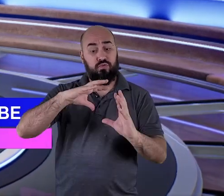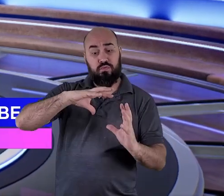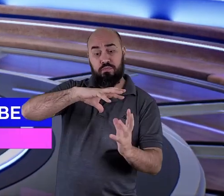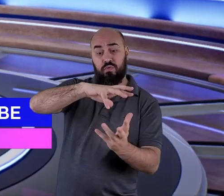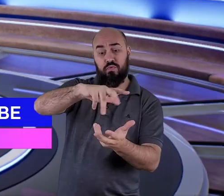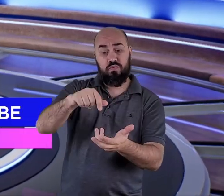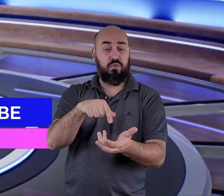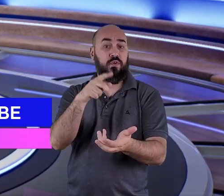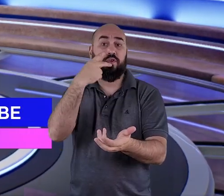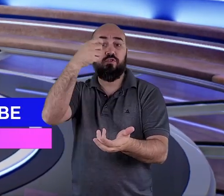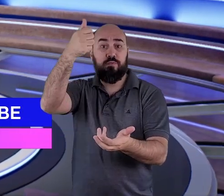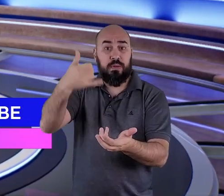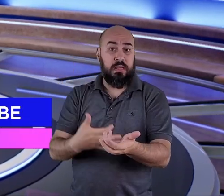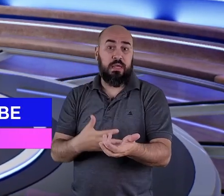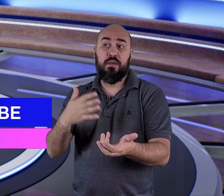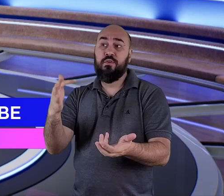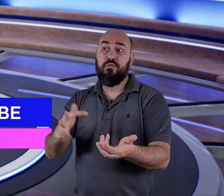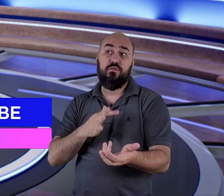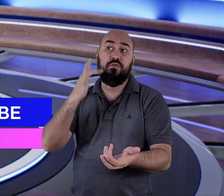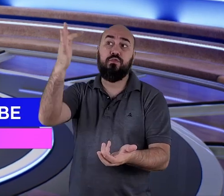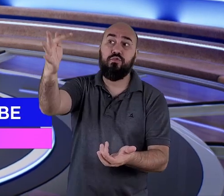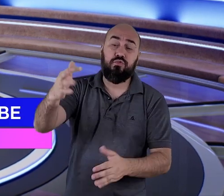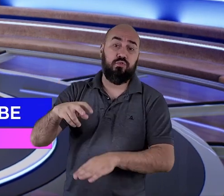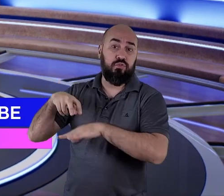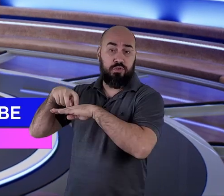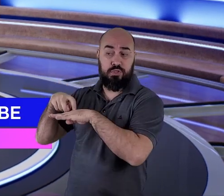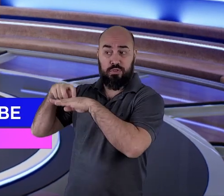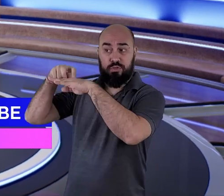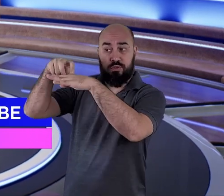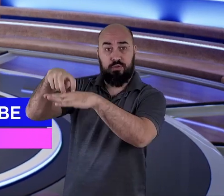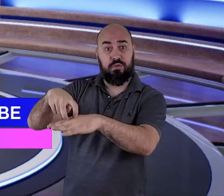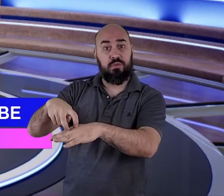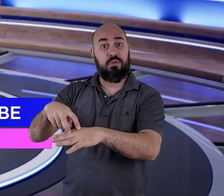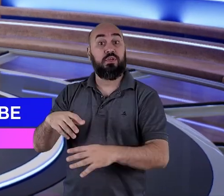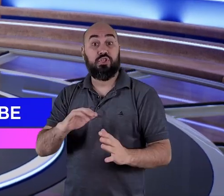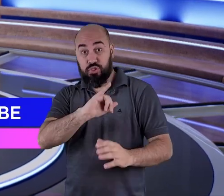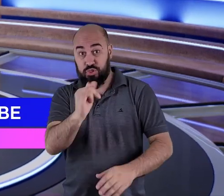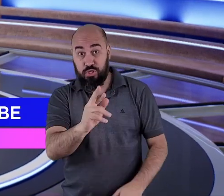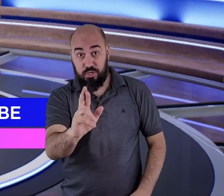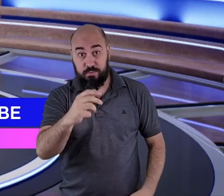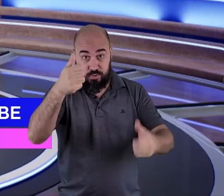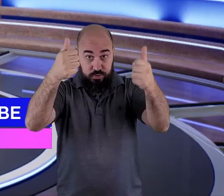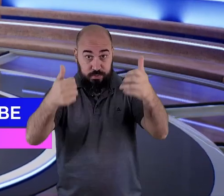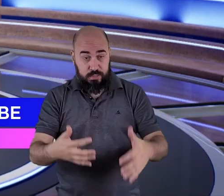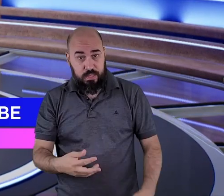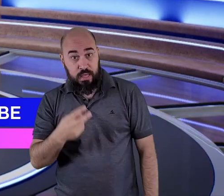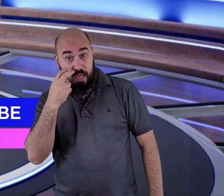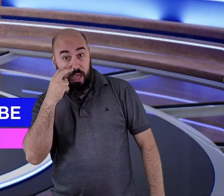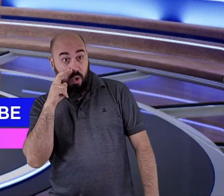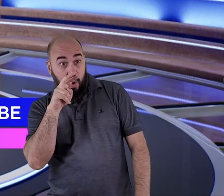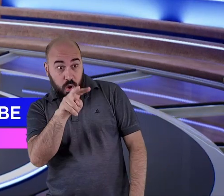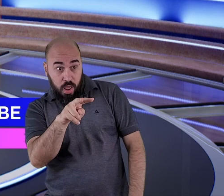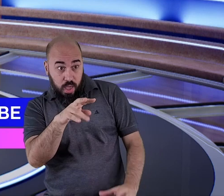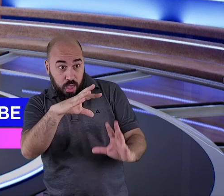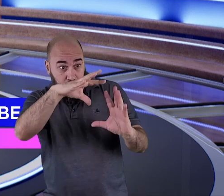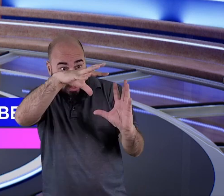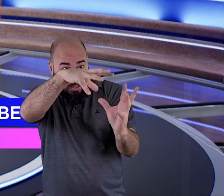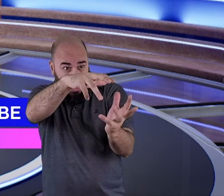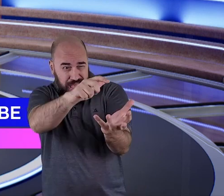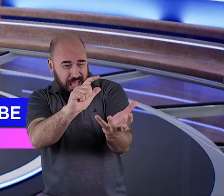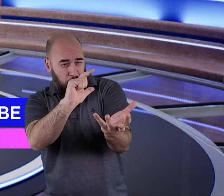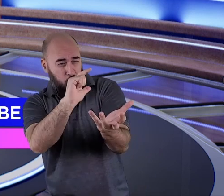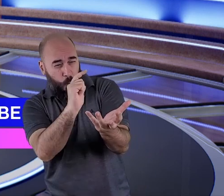que Cristo vai retornar. Palavra de Jeremias: olhei para a terra e eis que ela estava sem forma e